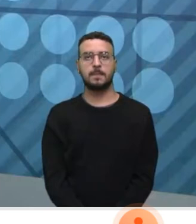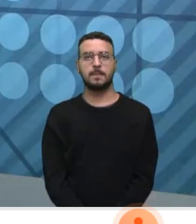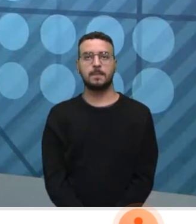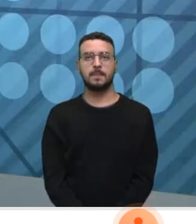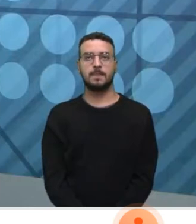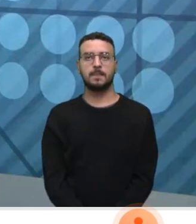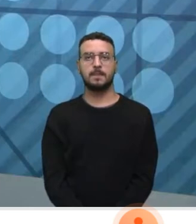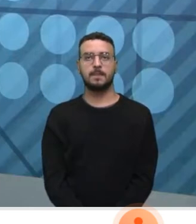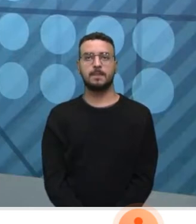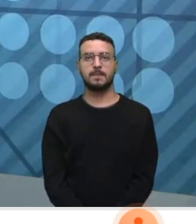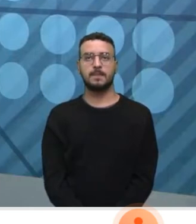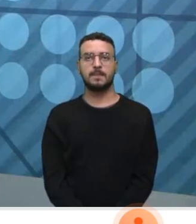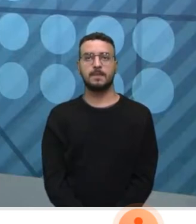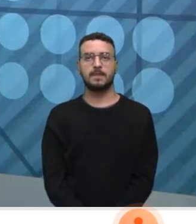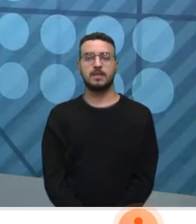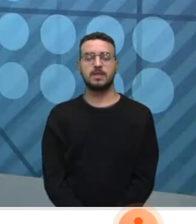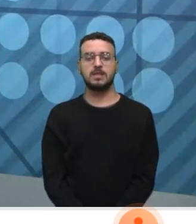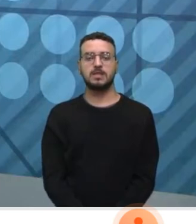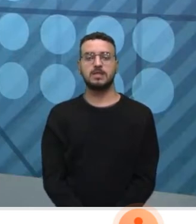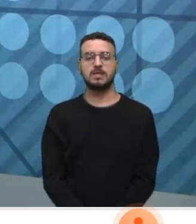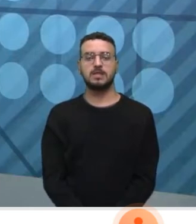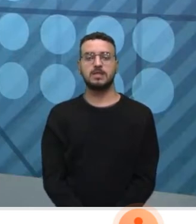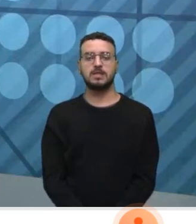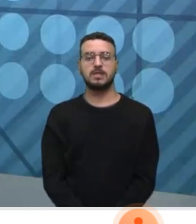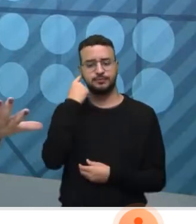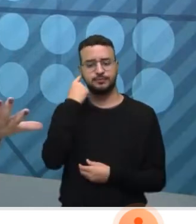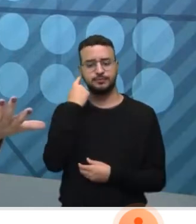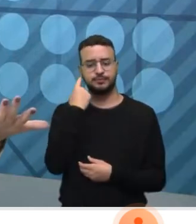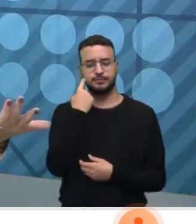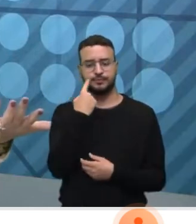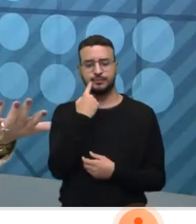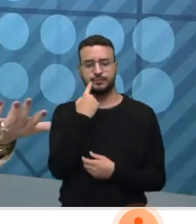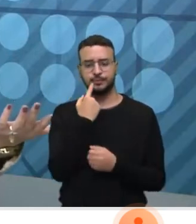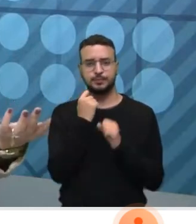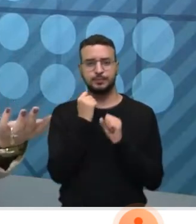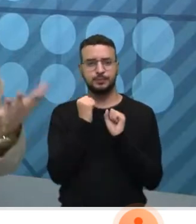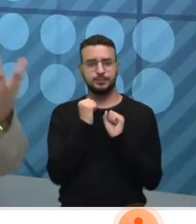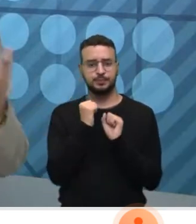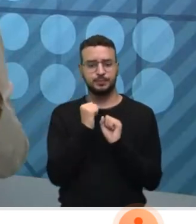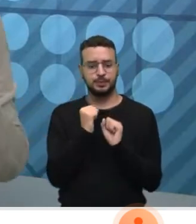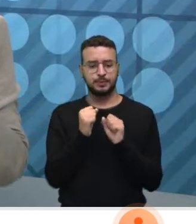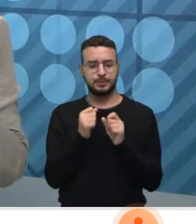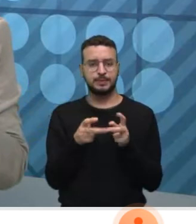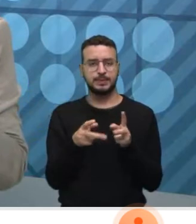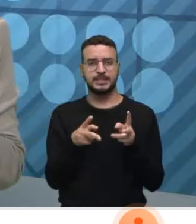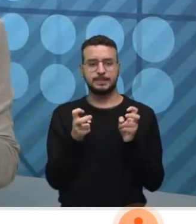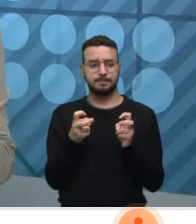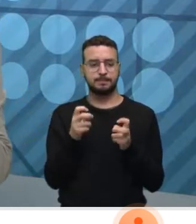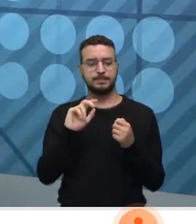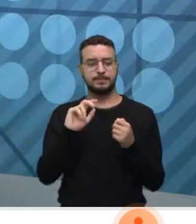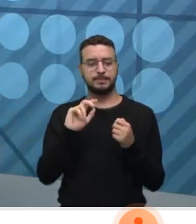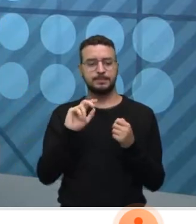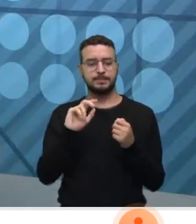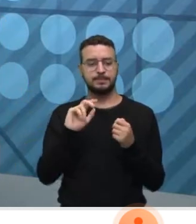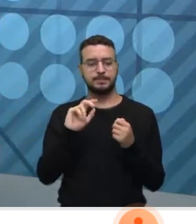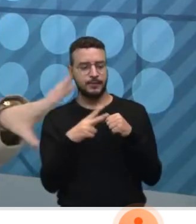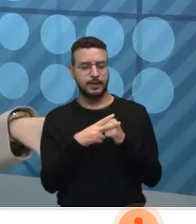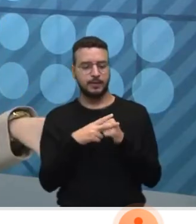E como que eles podem, no espaço, eles também são percebidos. Lá nós temos uma mesa e nós vamos